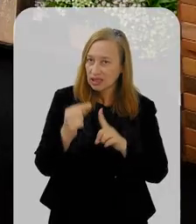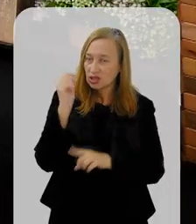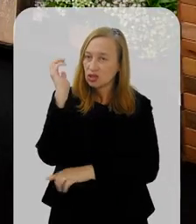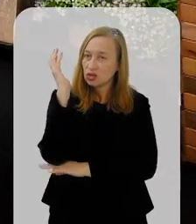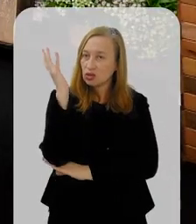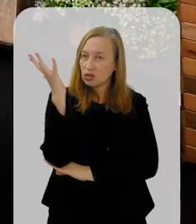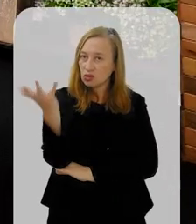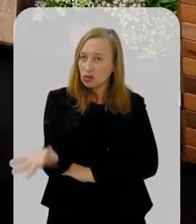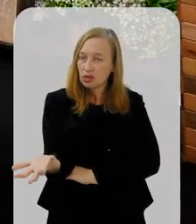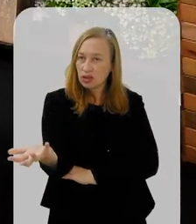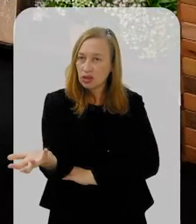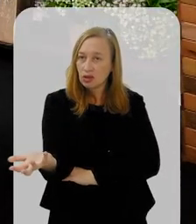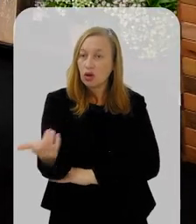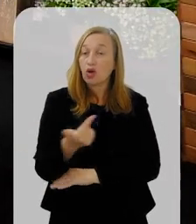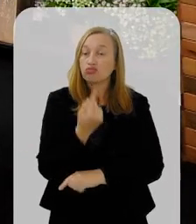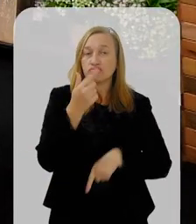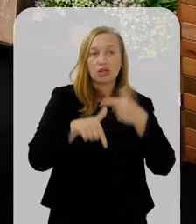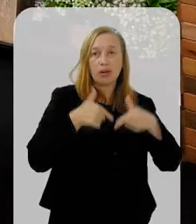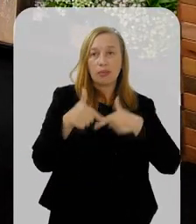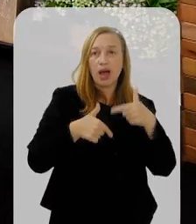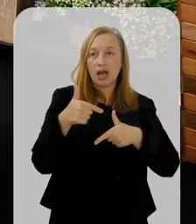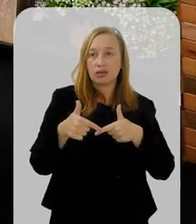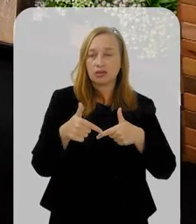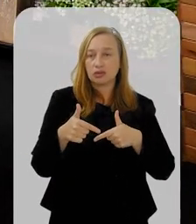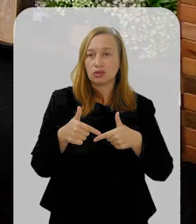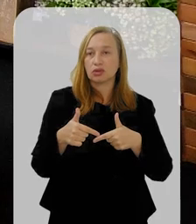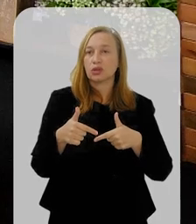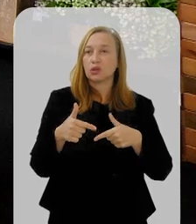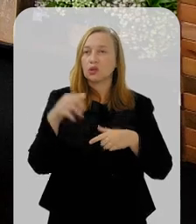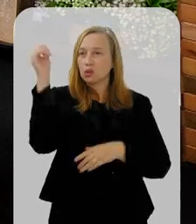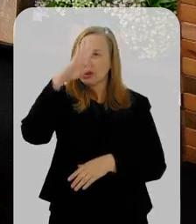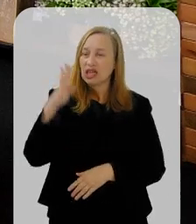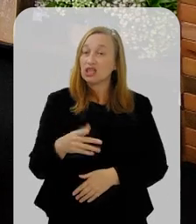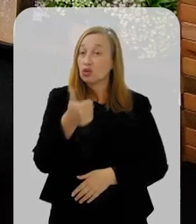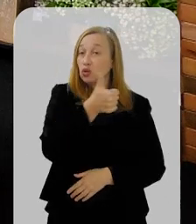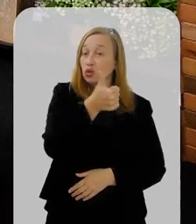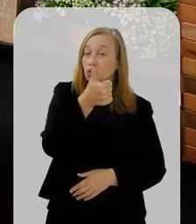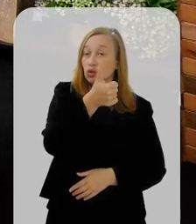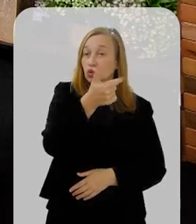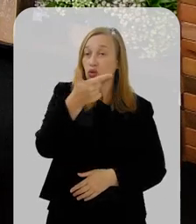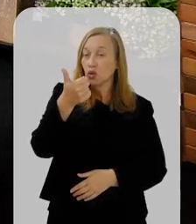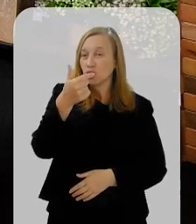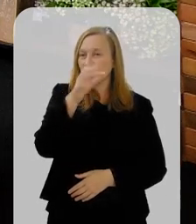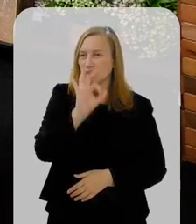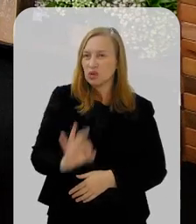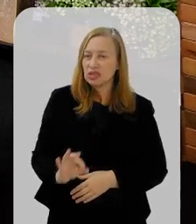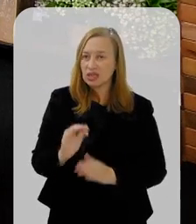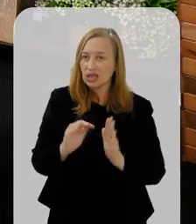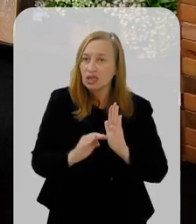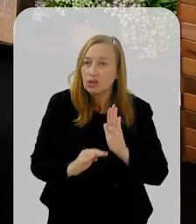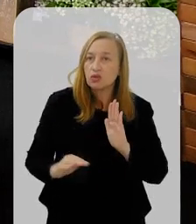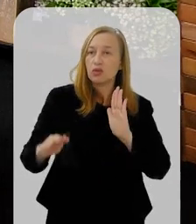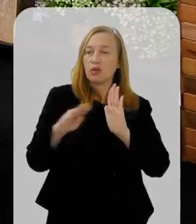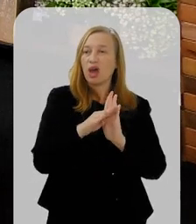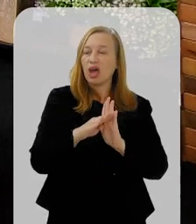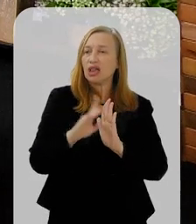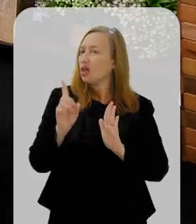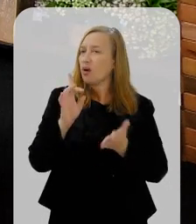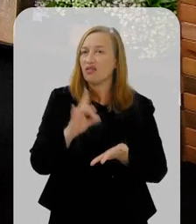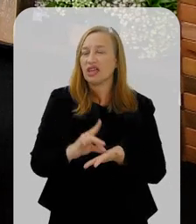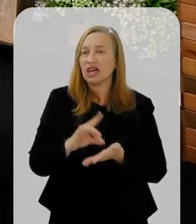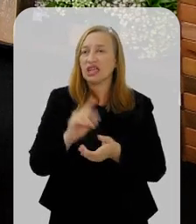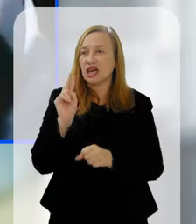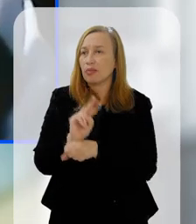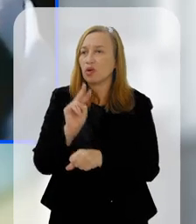reduziu a metade o desmatamento, o emprego no Brasil subiu 12%. Então, não é verdade que